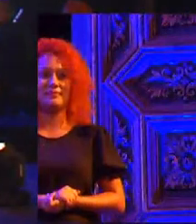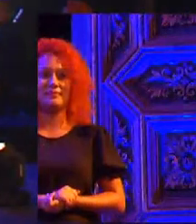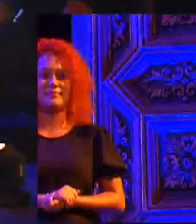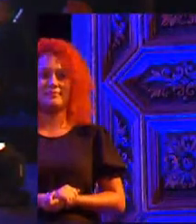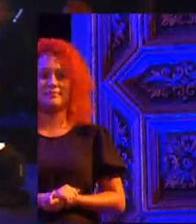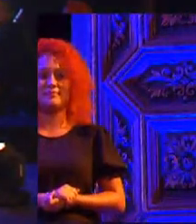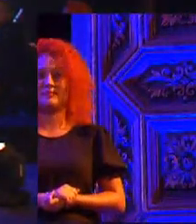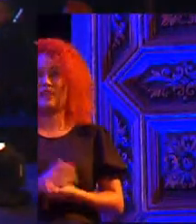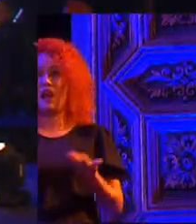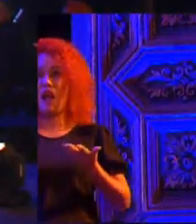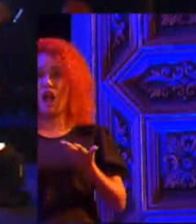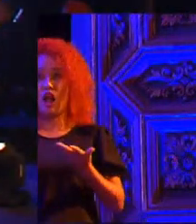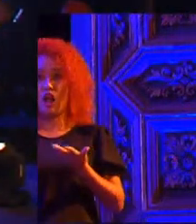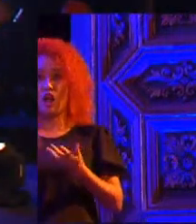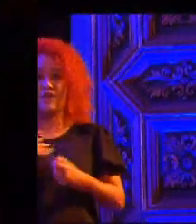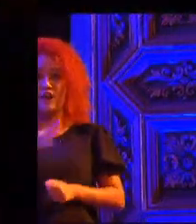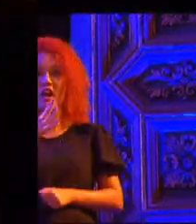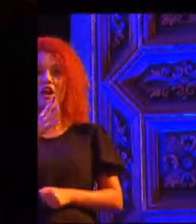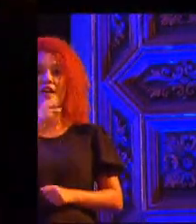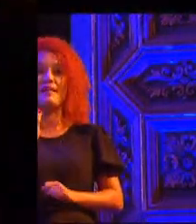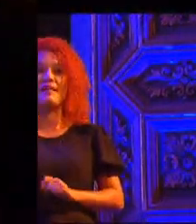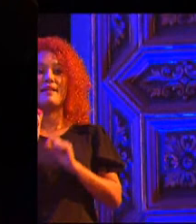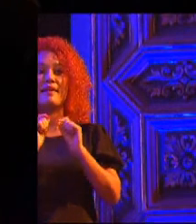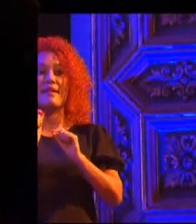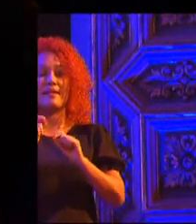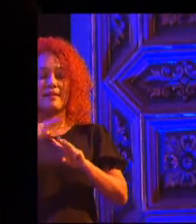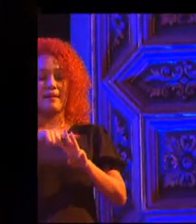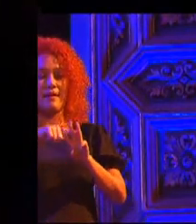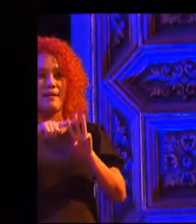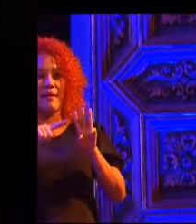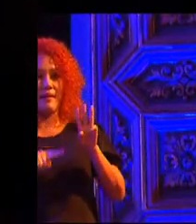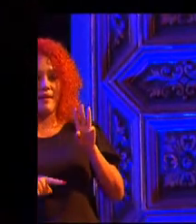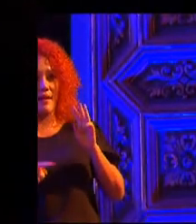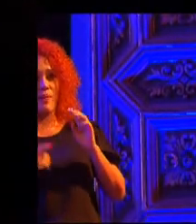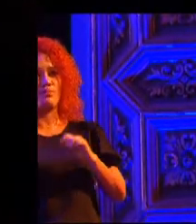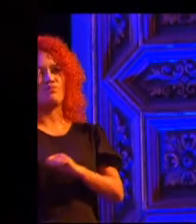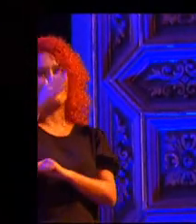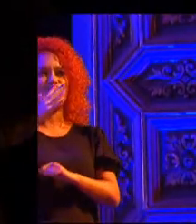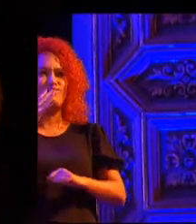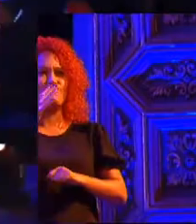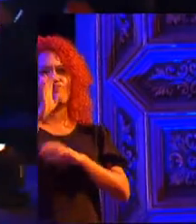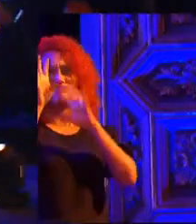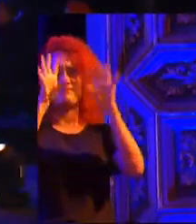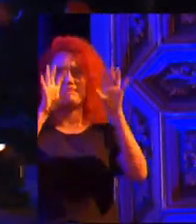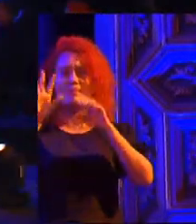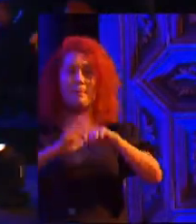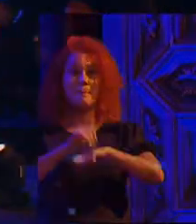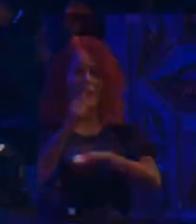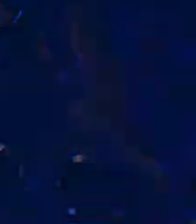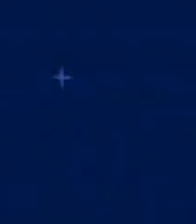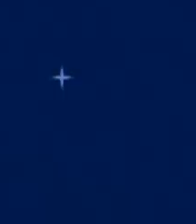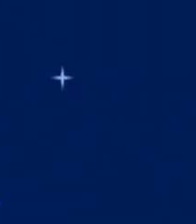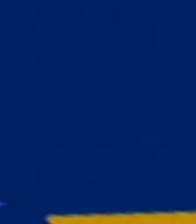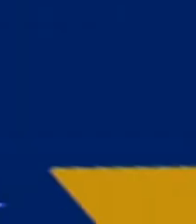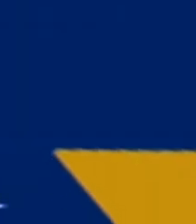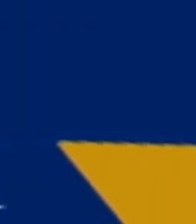Agora a gente vai conhecer os indicados na categoria Aparelhagem Melhor DJ.